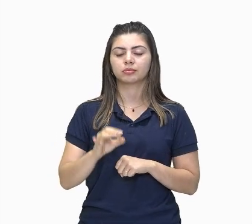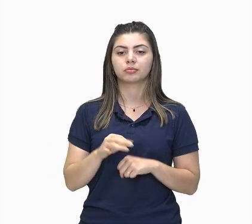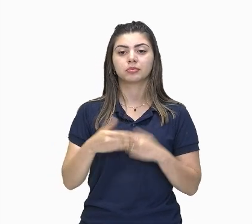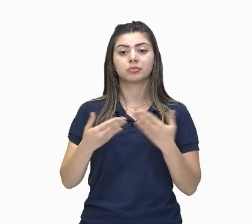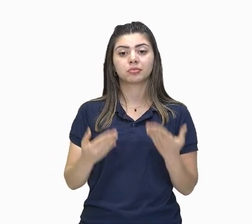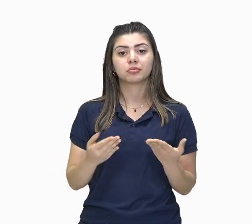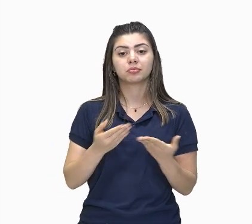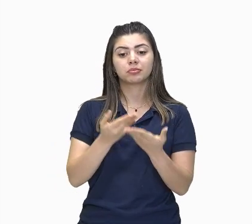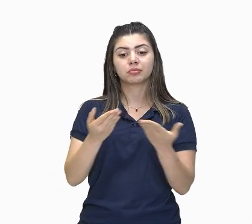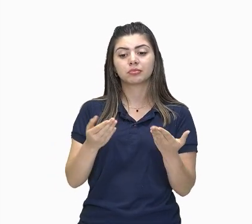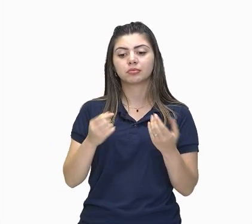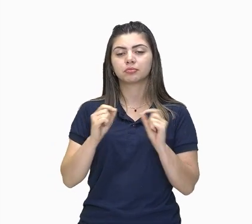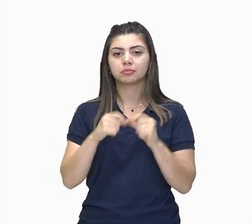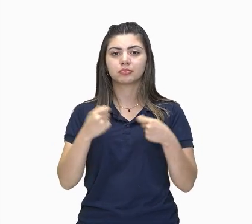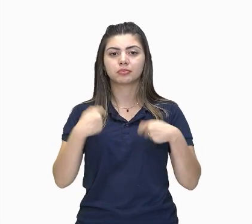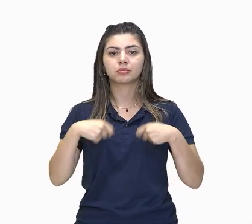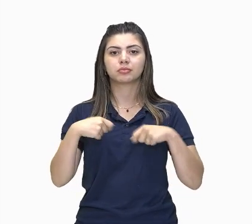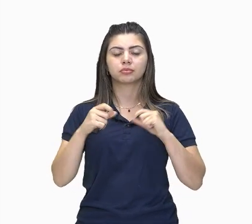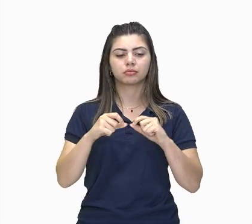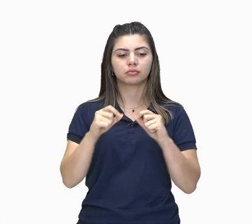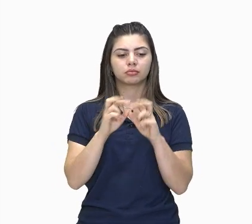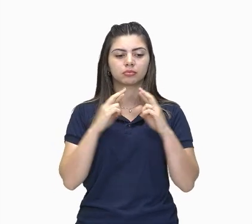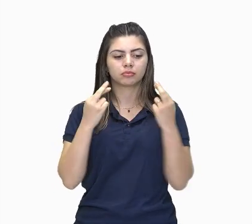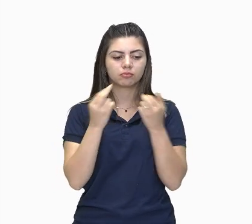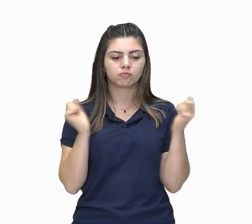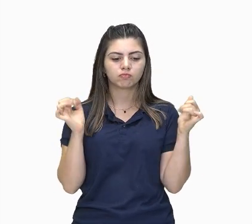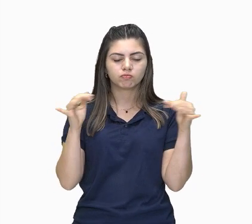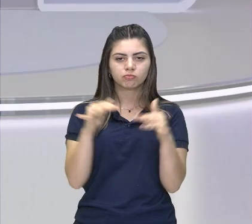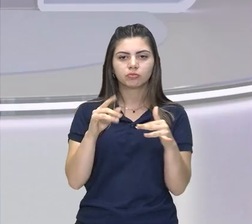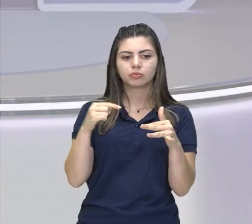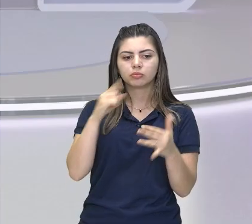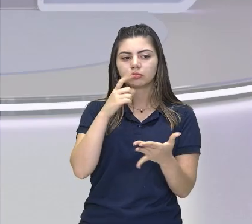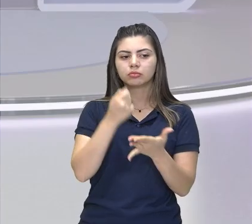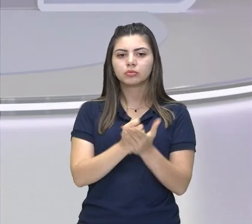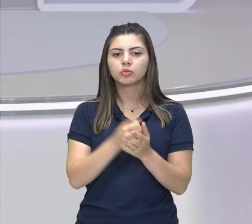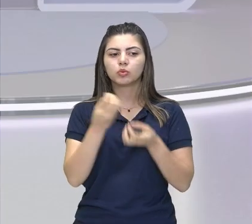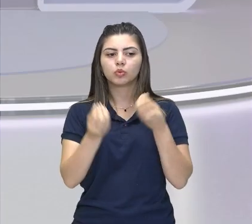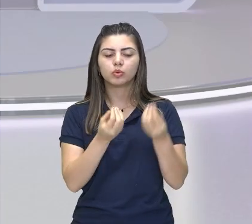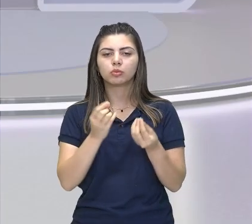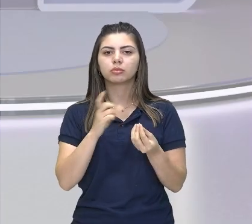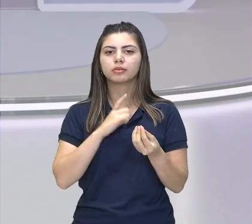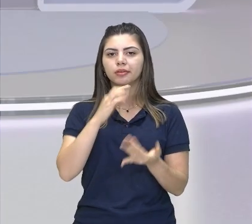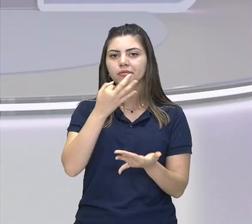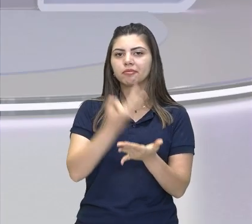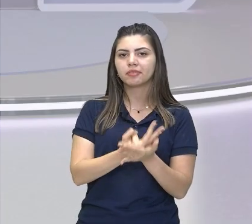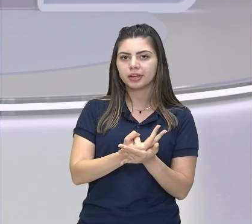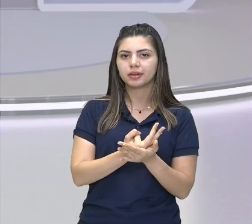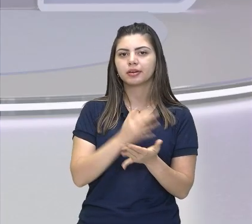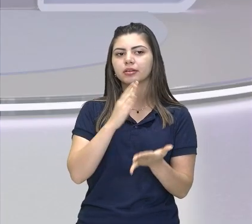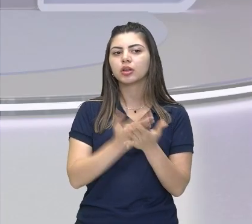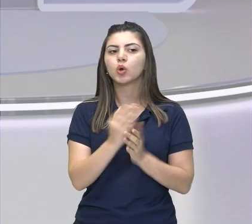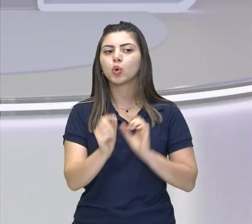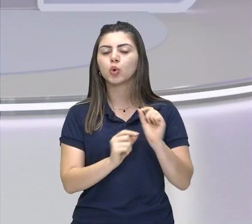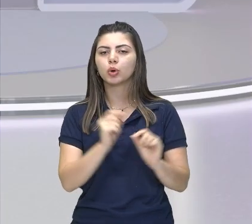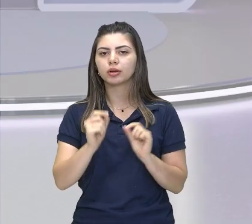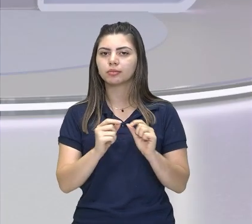necessário que os cristãos se reunissem para definir a sua doutrina, a sua fé, né?